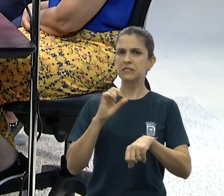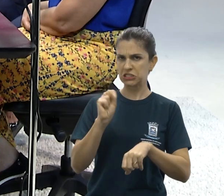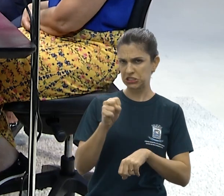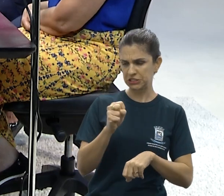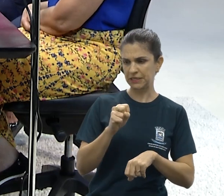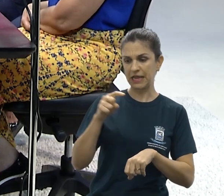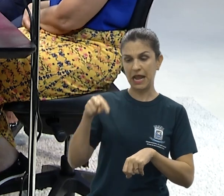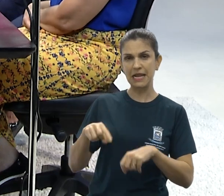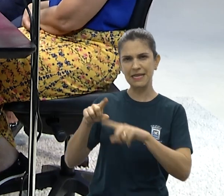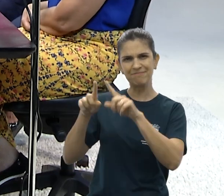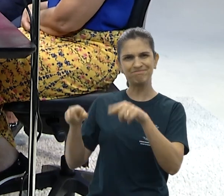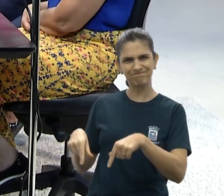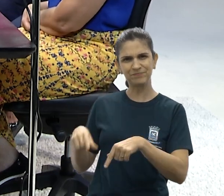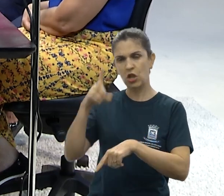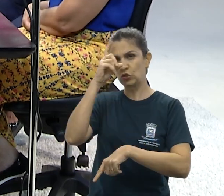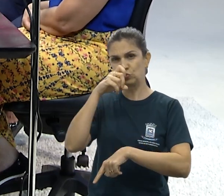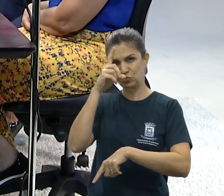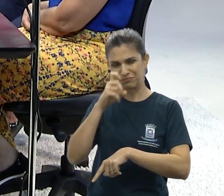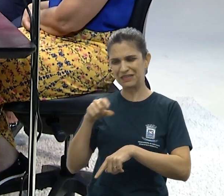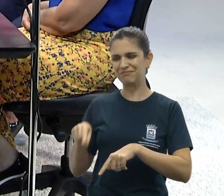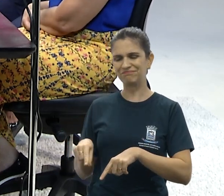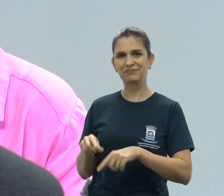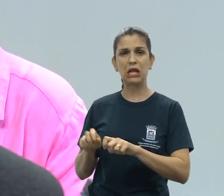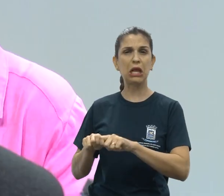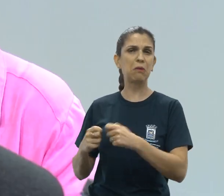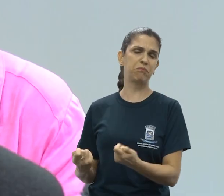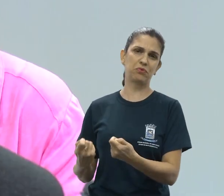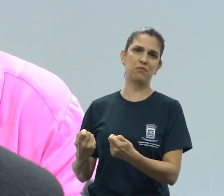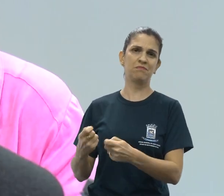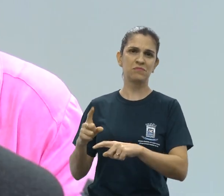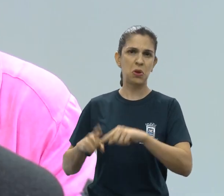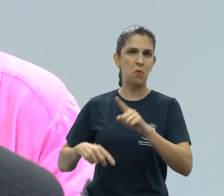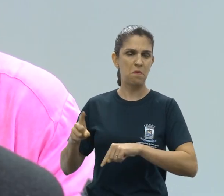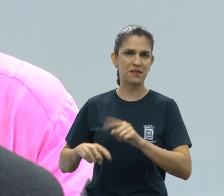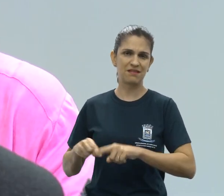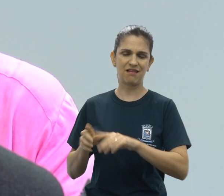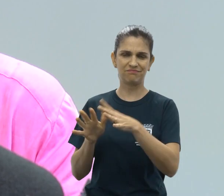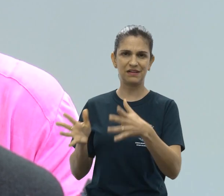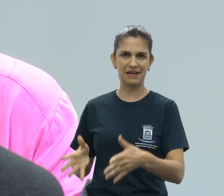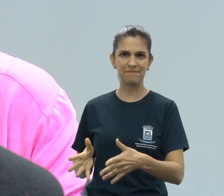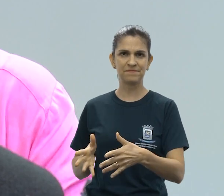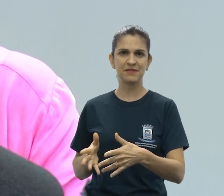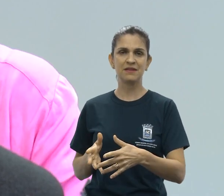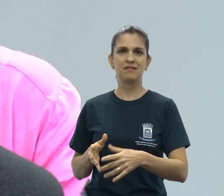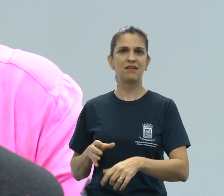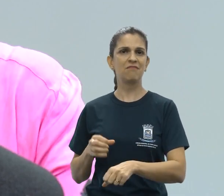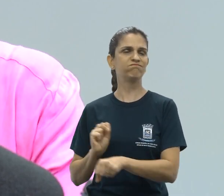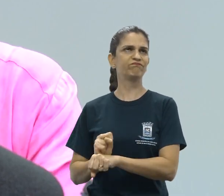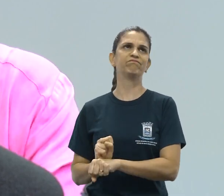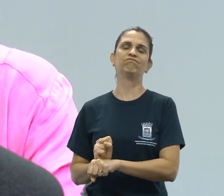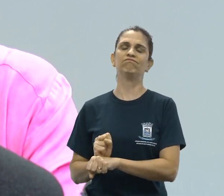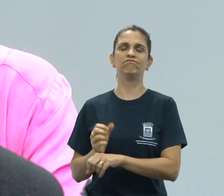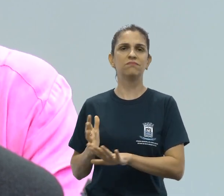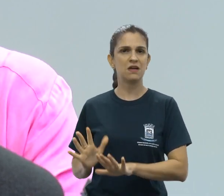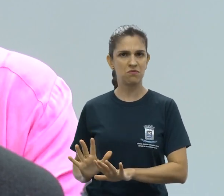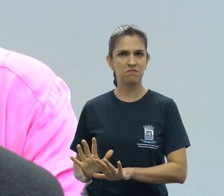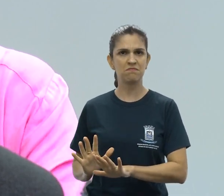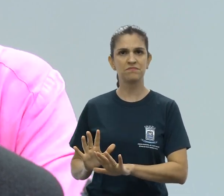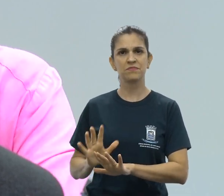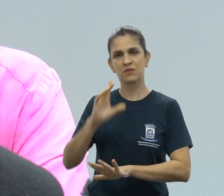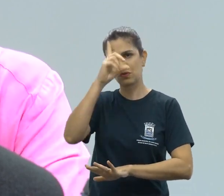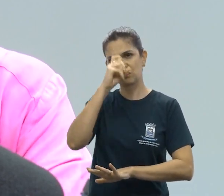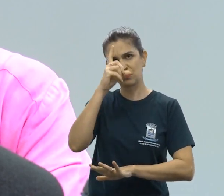do aparelho no hospital e suspendeu-se a radioterapia no Hospital do Câncer. E aí a Defensoria